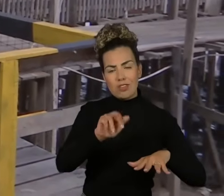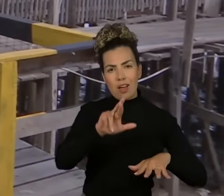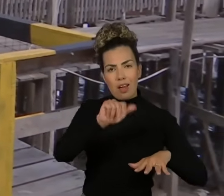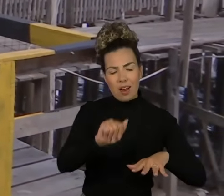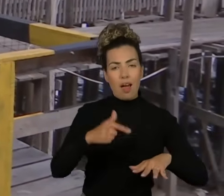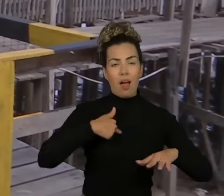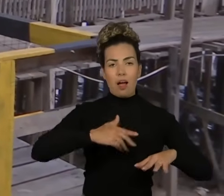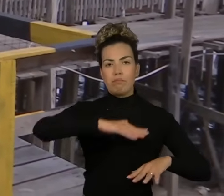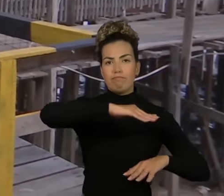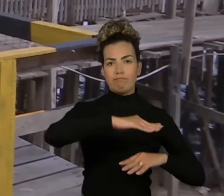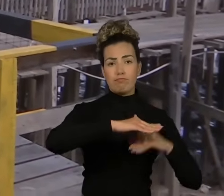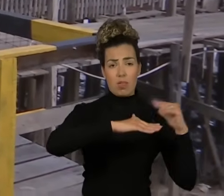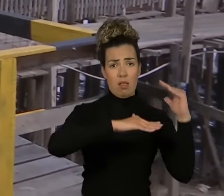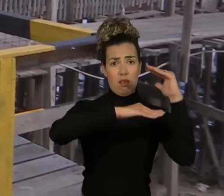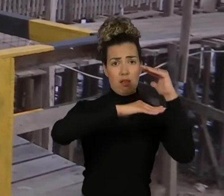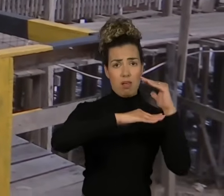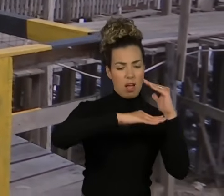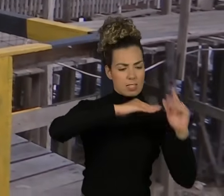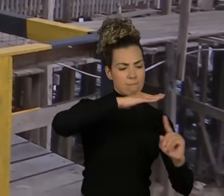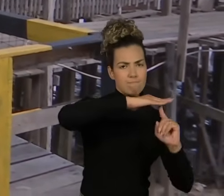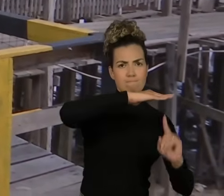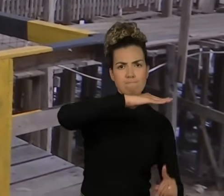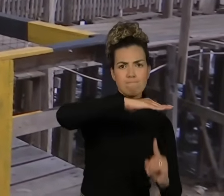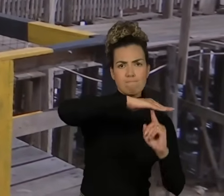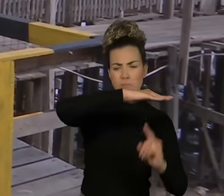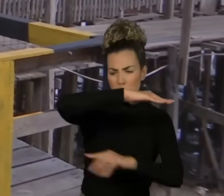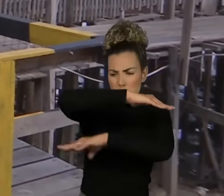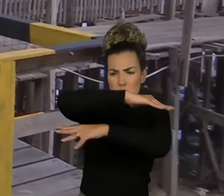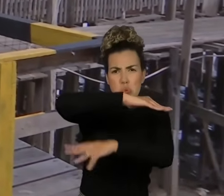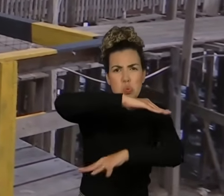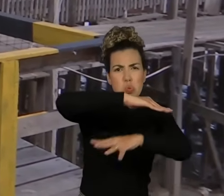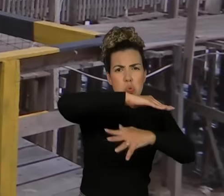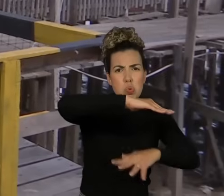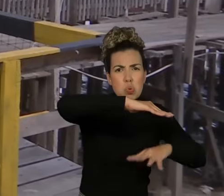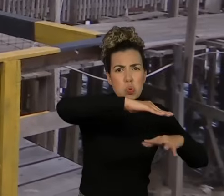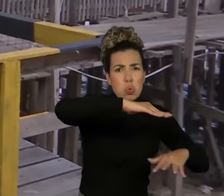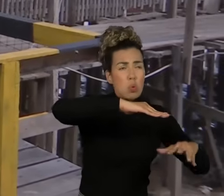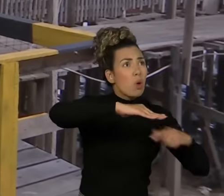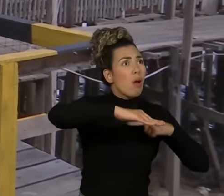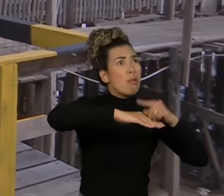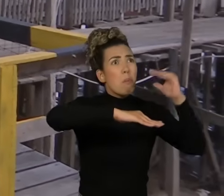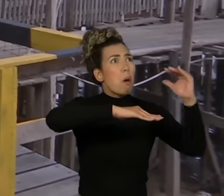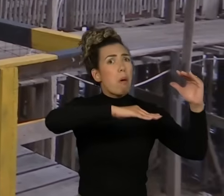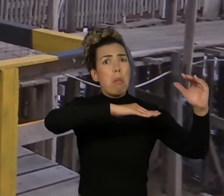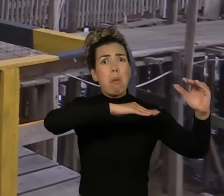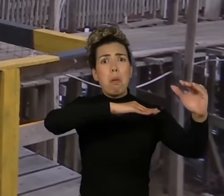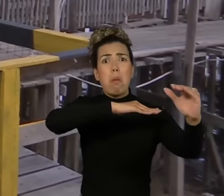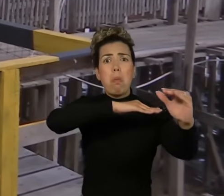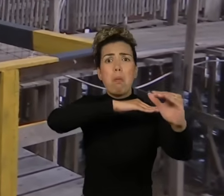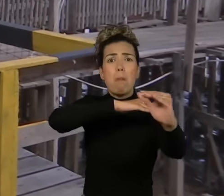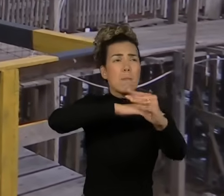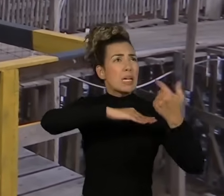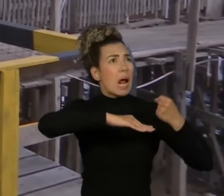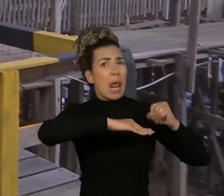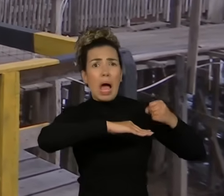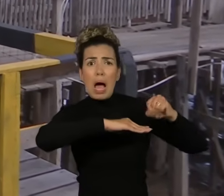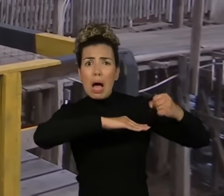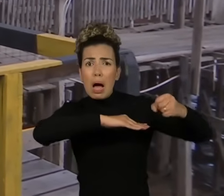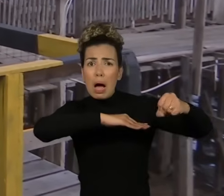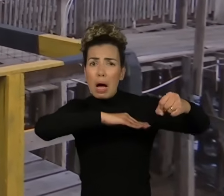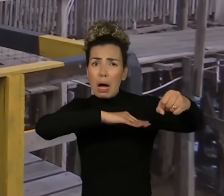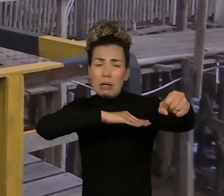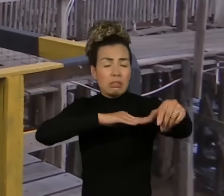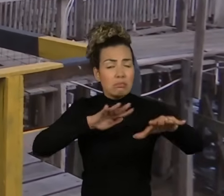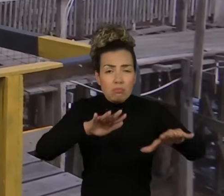crescer. Hoje é uma das maiores comunidades em palafita de toda a América Latina. Tão grande quanto o tamanho são